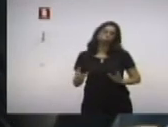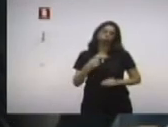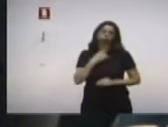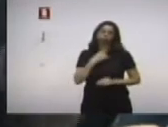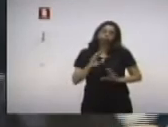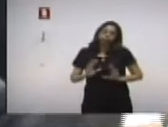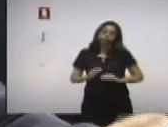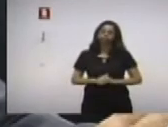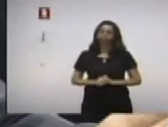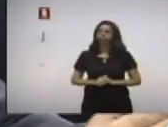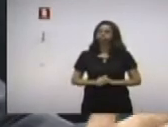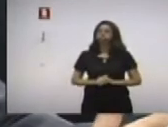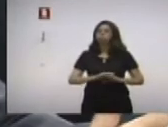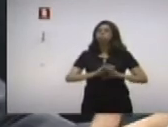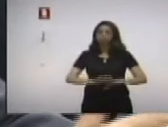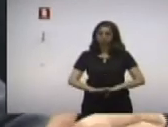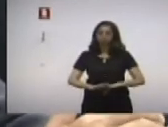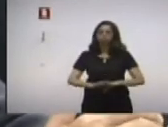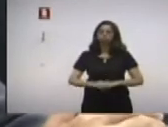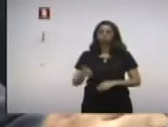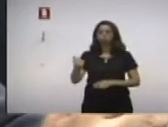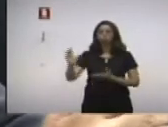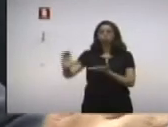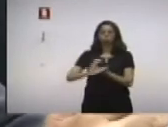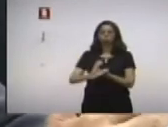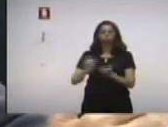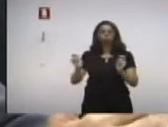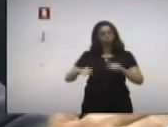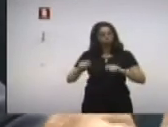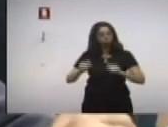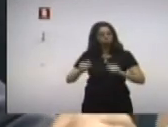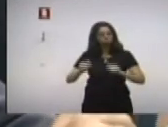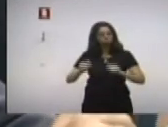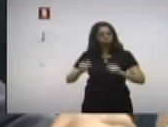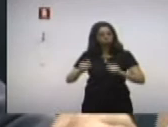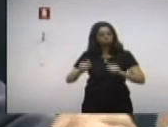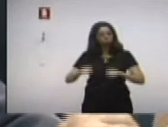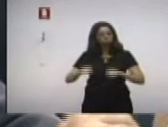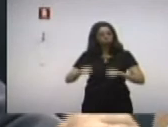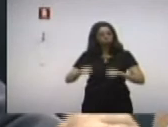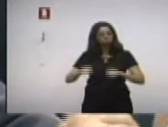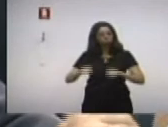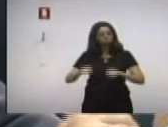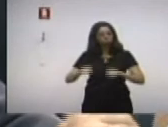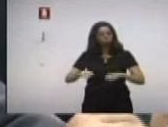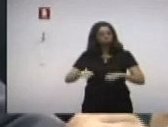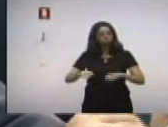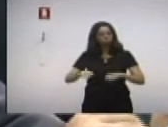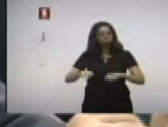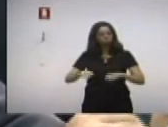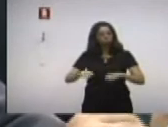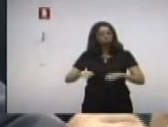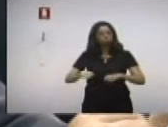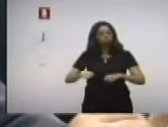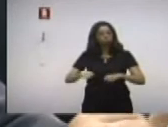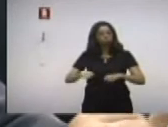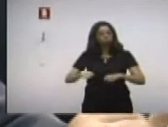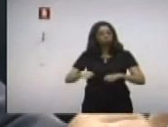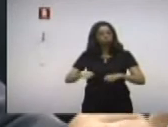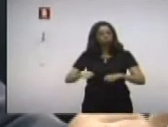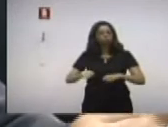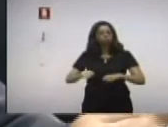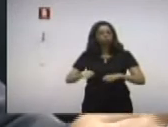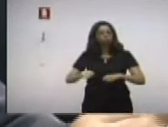coisas não podem ser feitas mas ele mas o orçamento pode ter o seu valor reduzido ele pode ser feito todas e qualquer